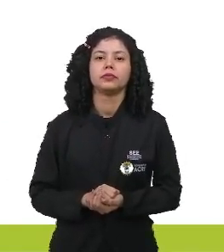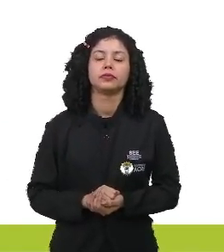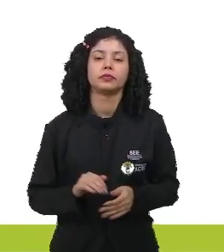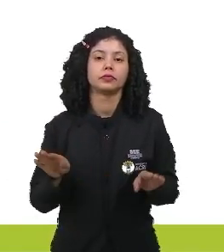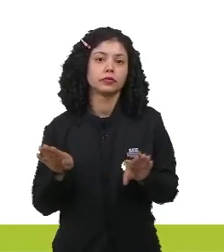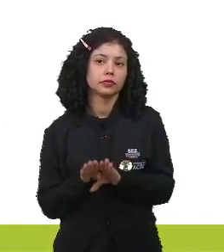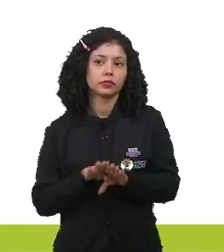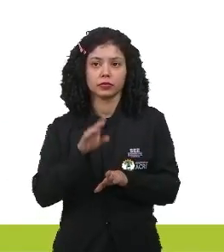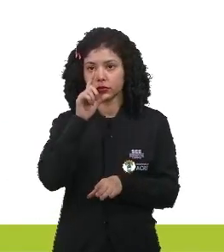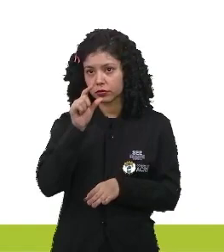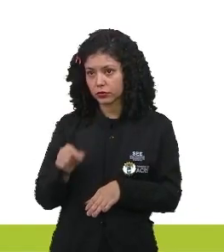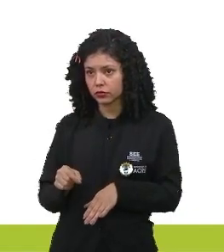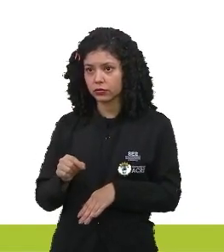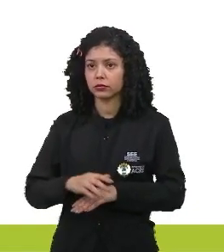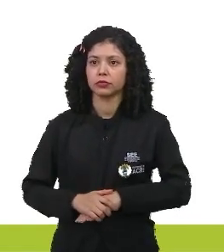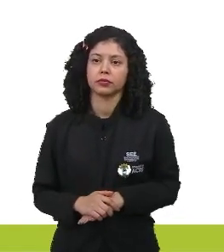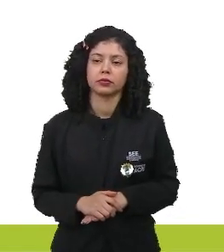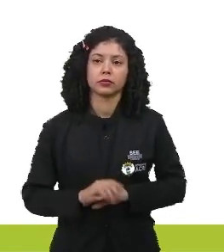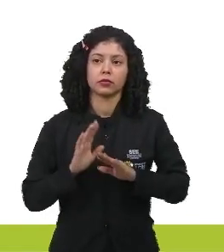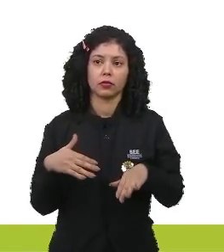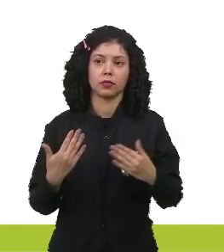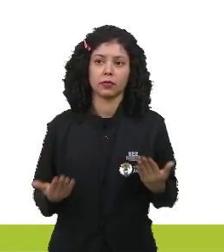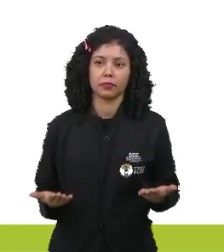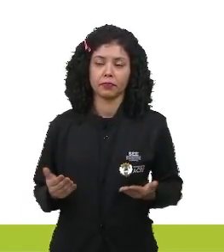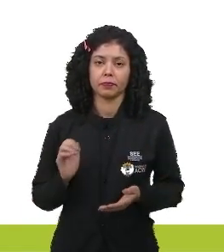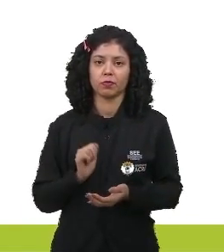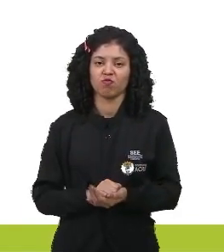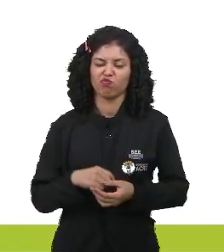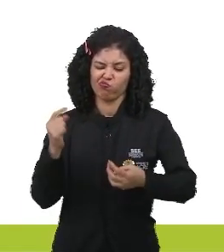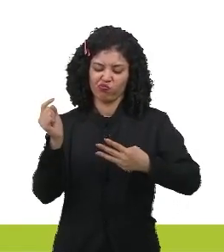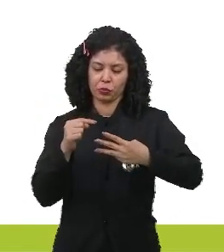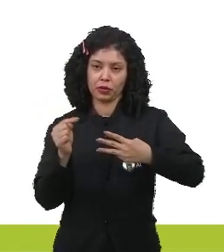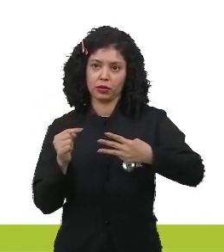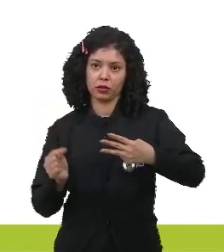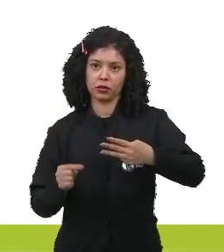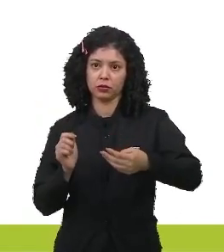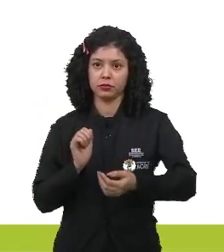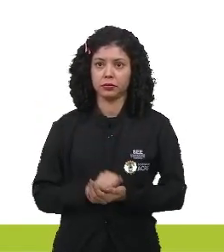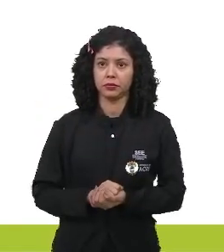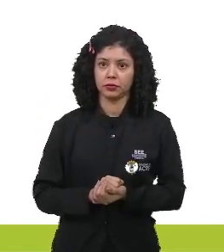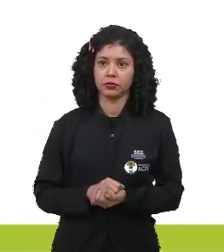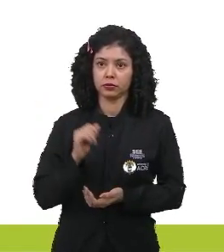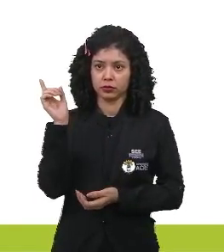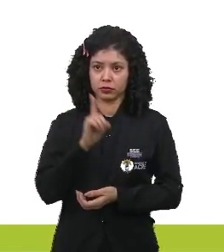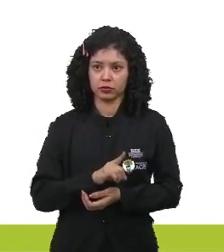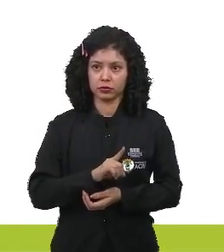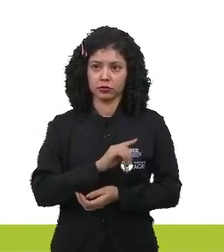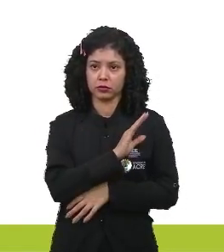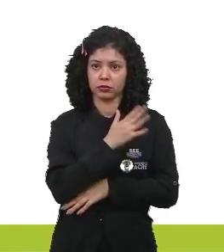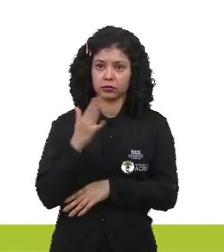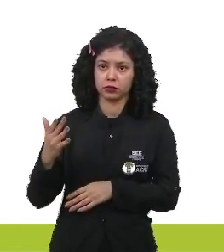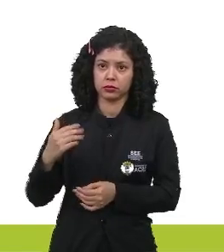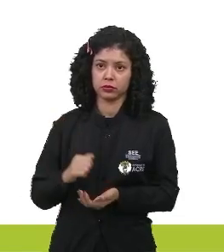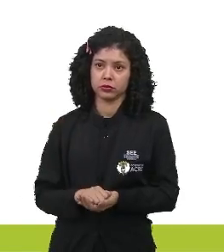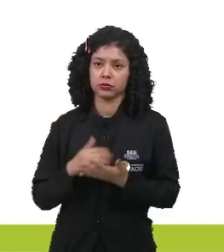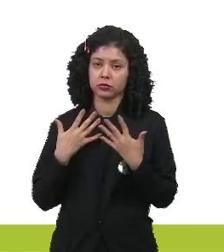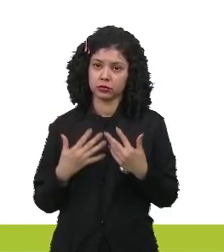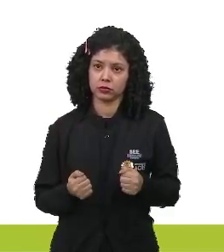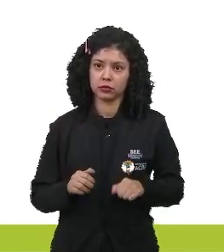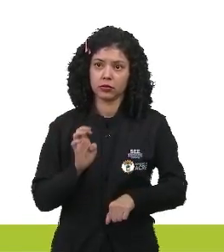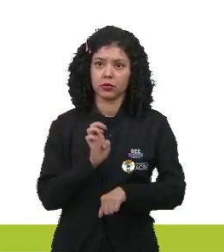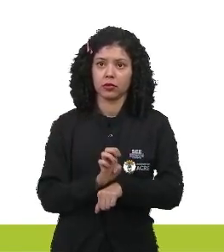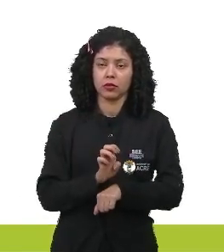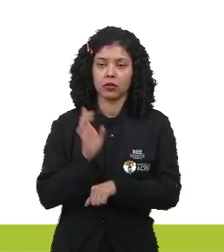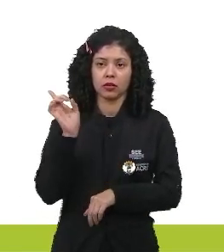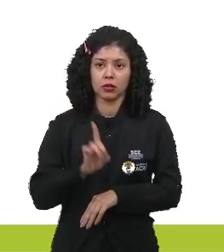jun Lock Quais são as três os três direitos naturais a serem assegurados